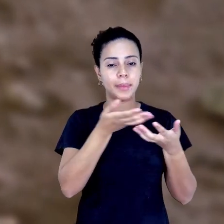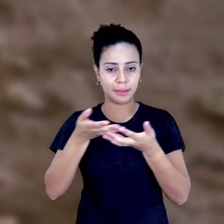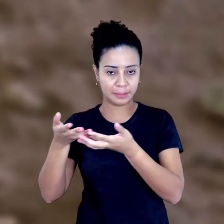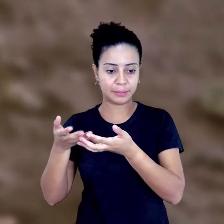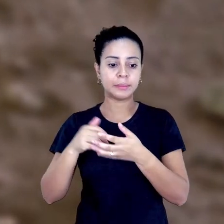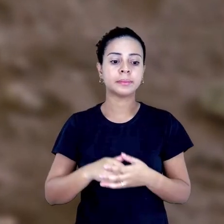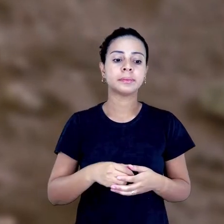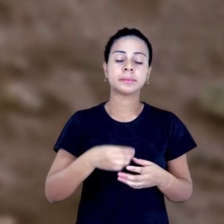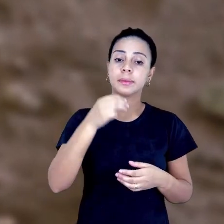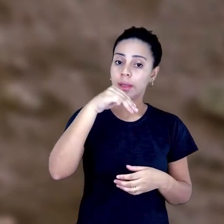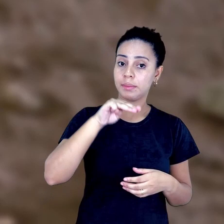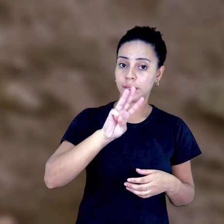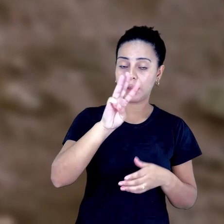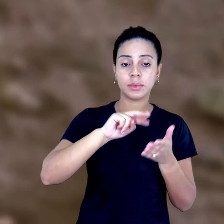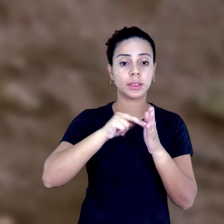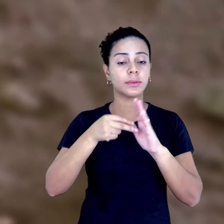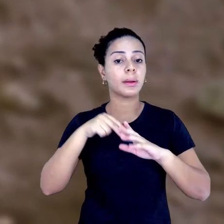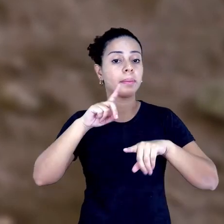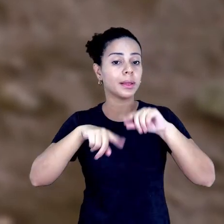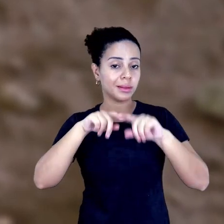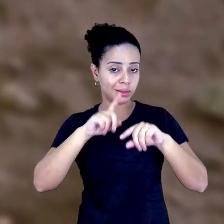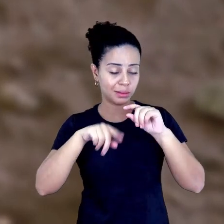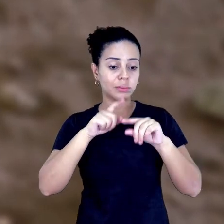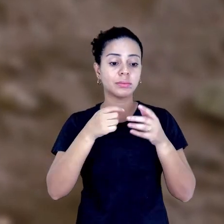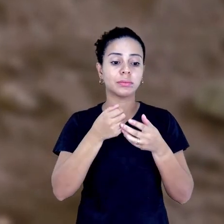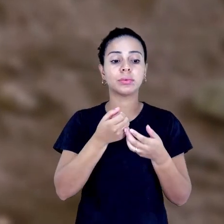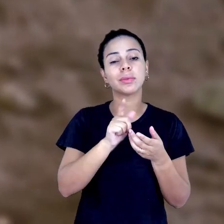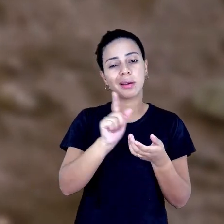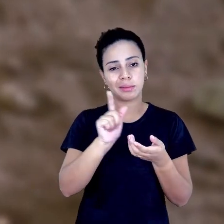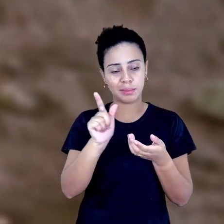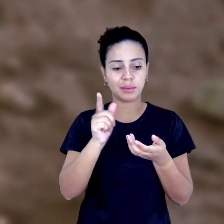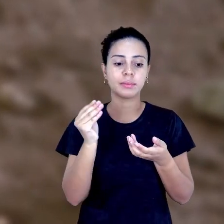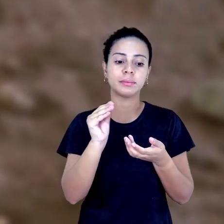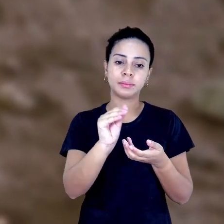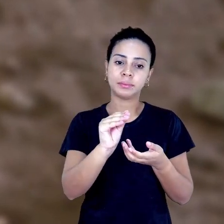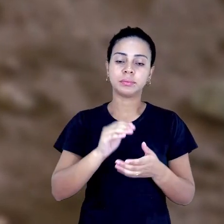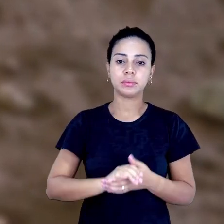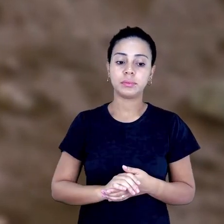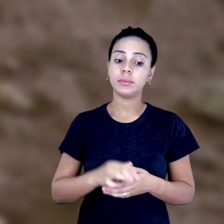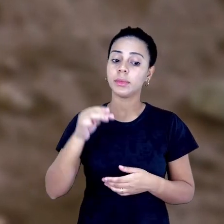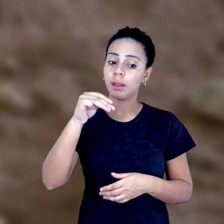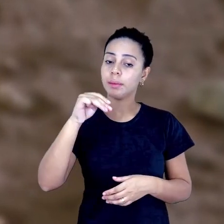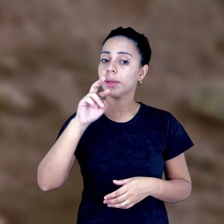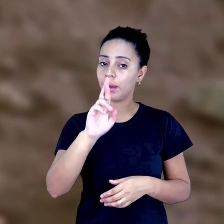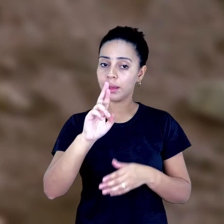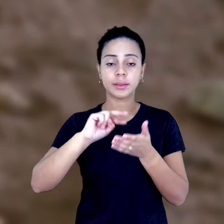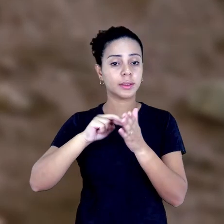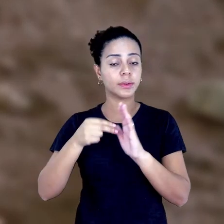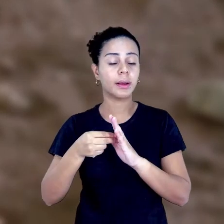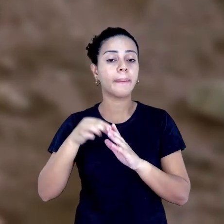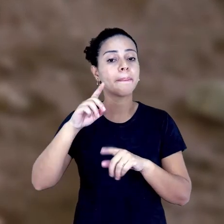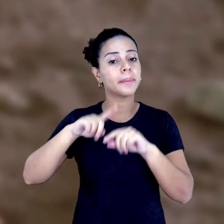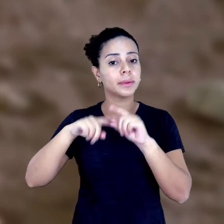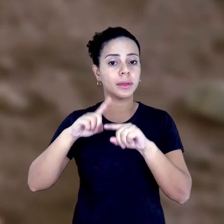é a massa do material úmido submetido à sedimentação em gramas. MR é a massa do